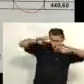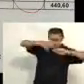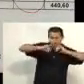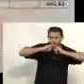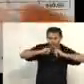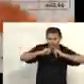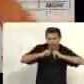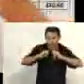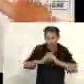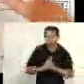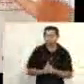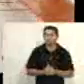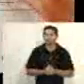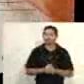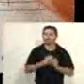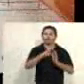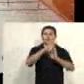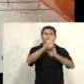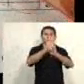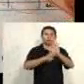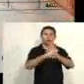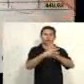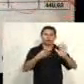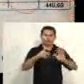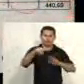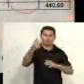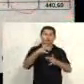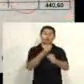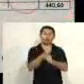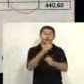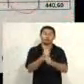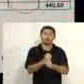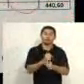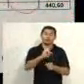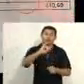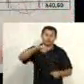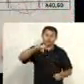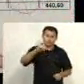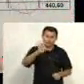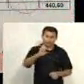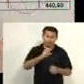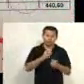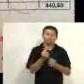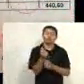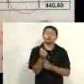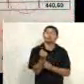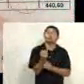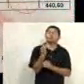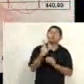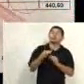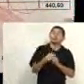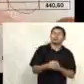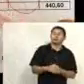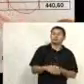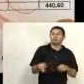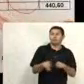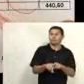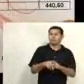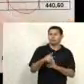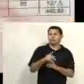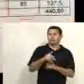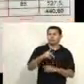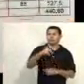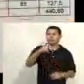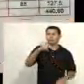dados da tabela seguinte, calcule o índice de preço, de Lapierce, o